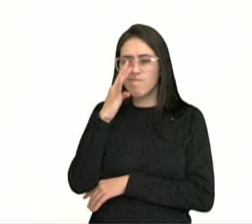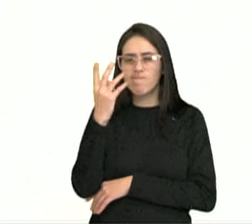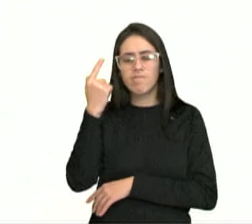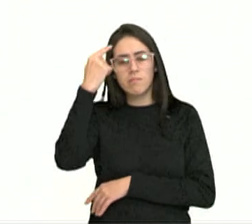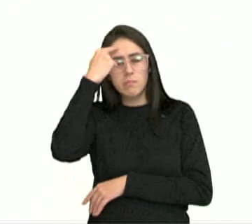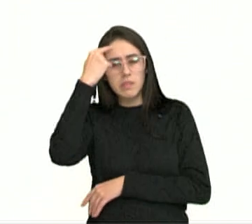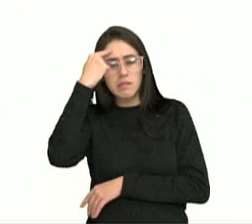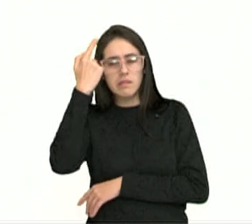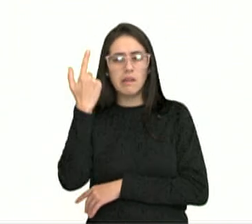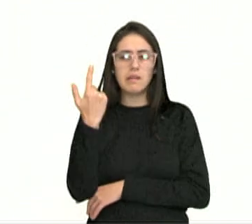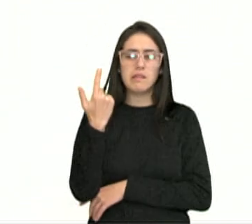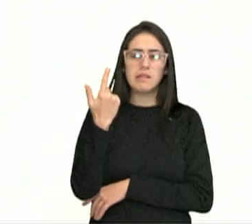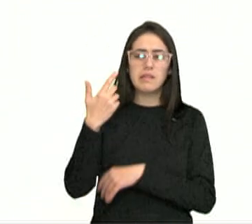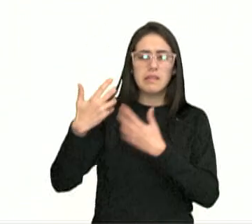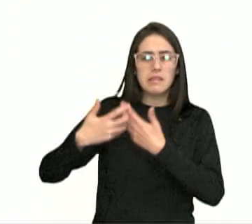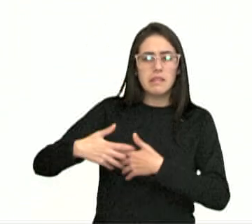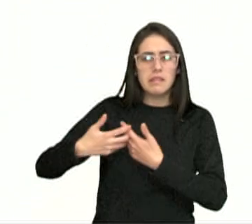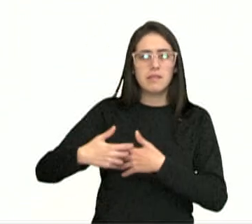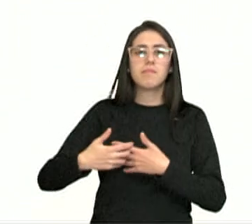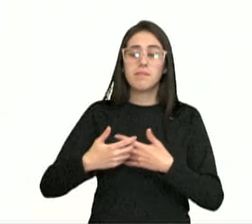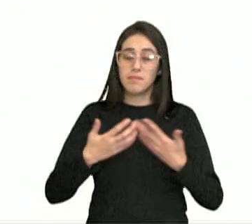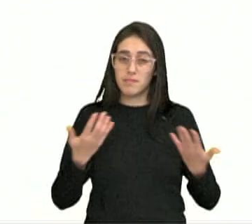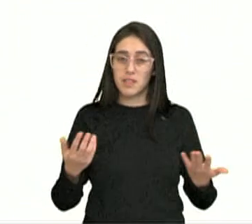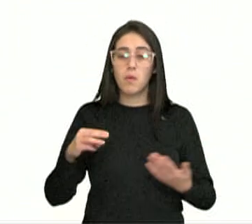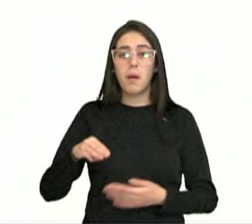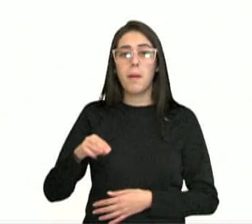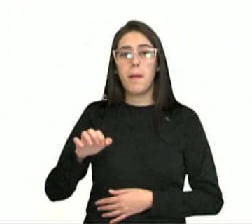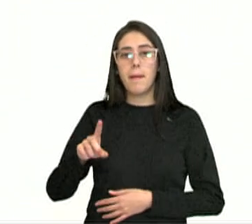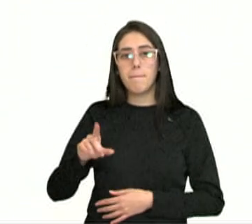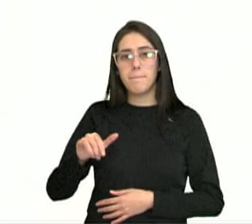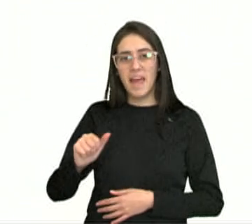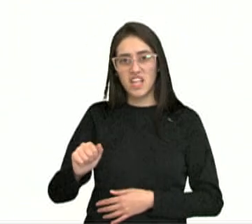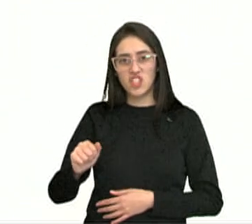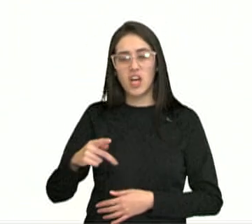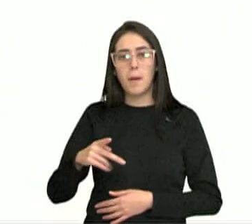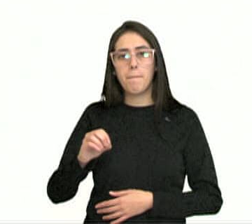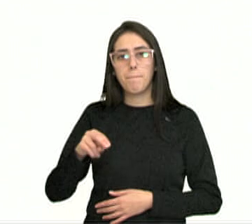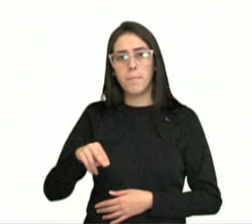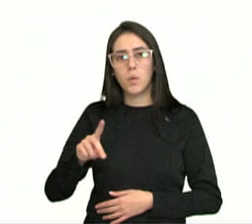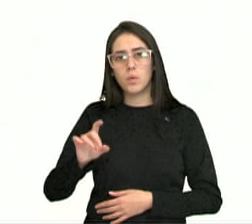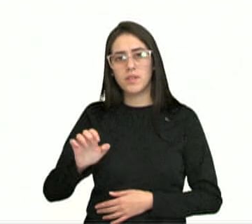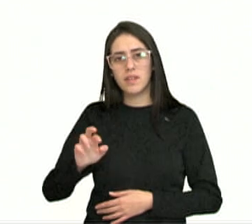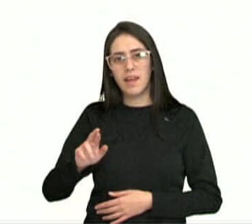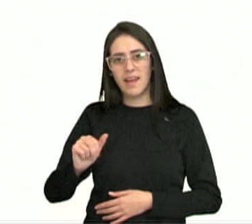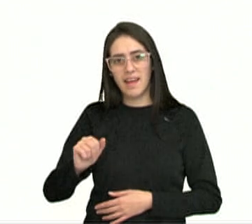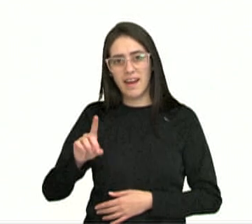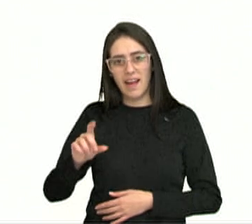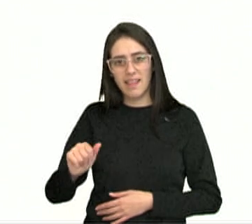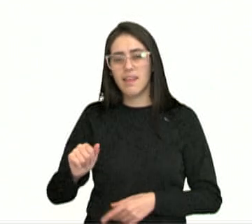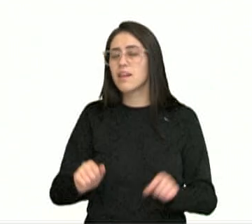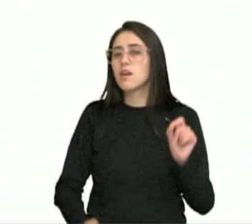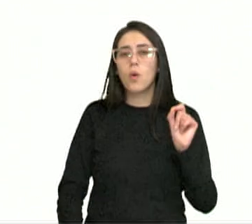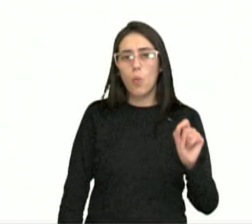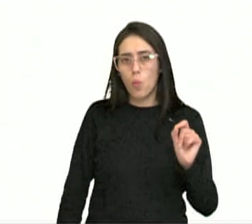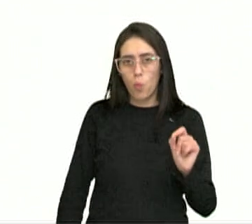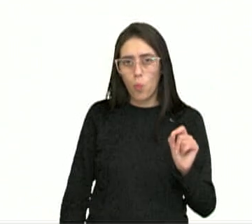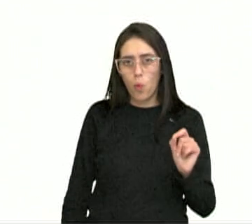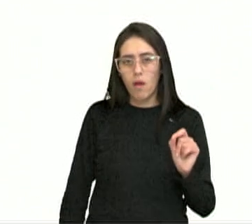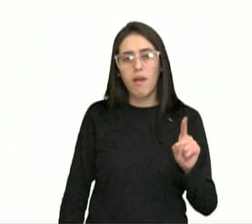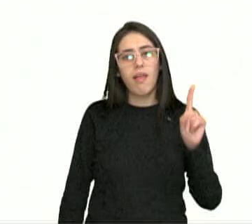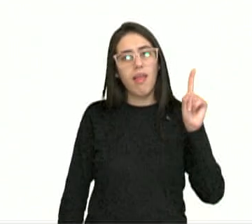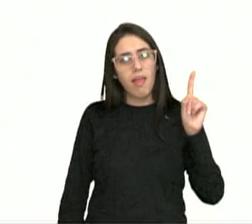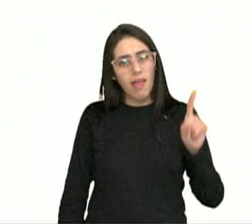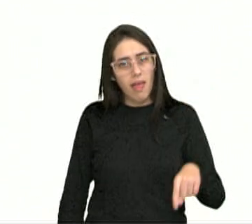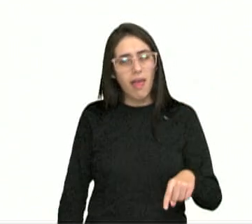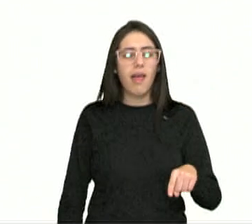considerar. Portanto, a média aritmética ponderada é aquela média que vai levar